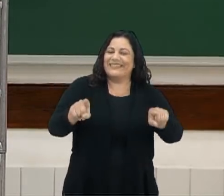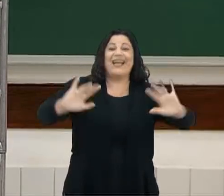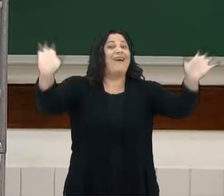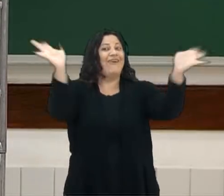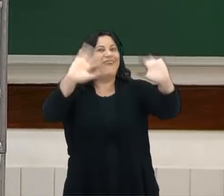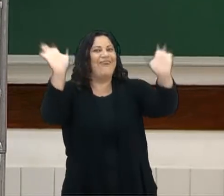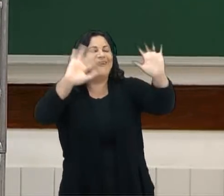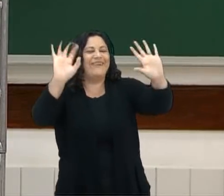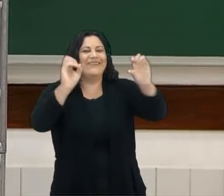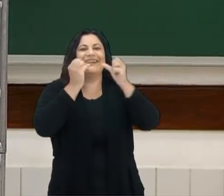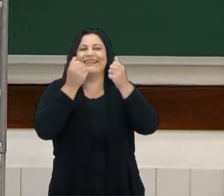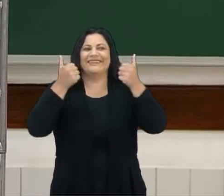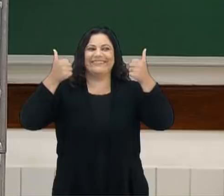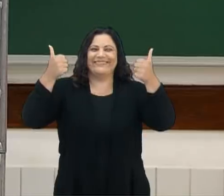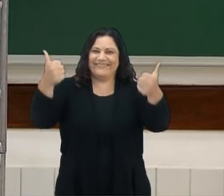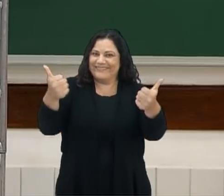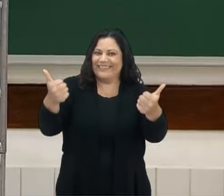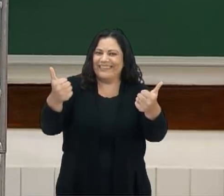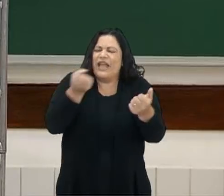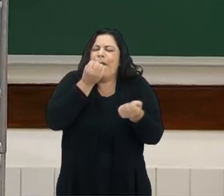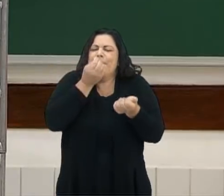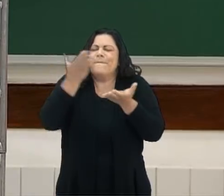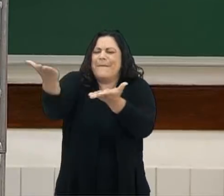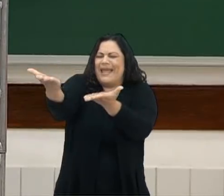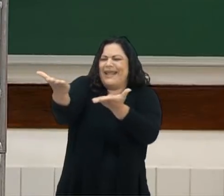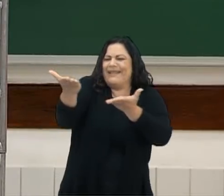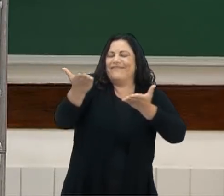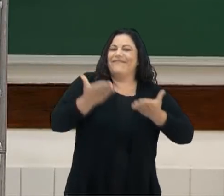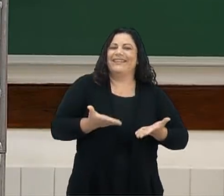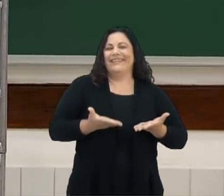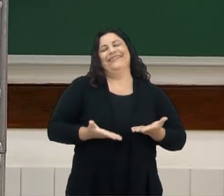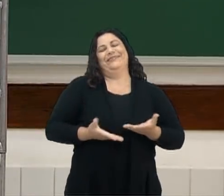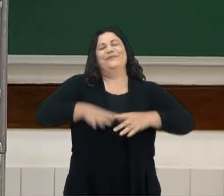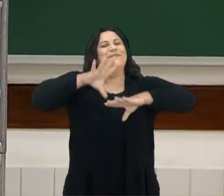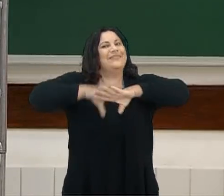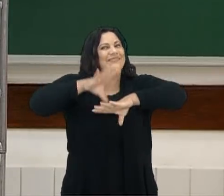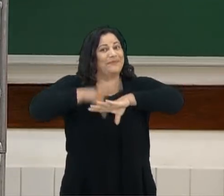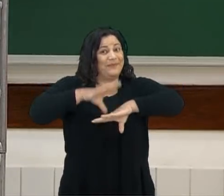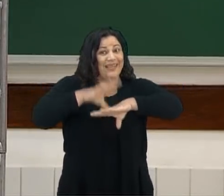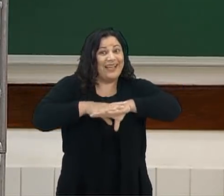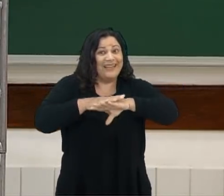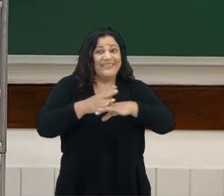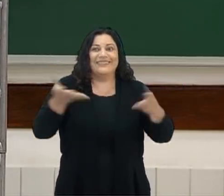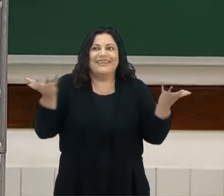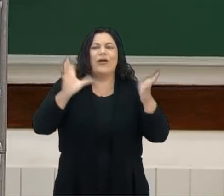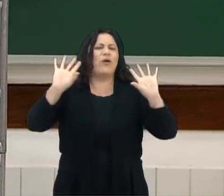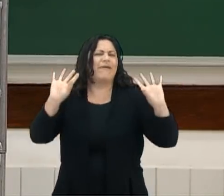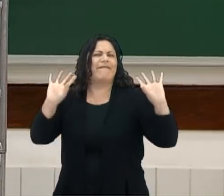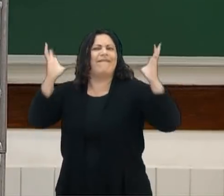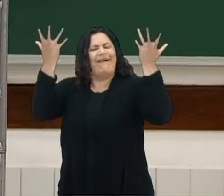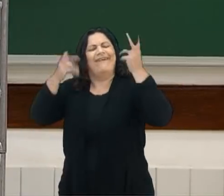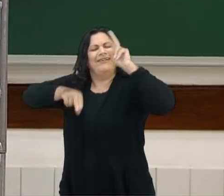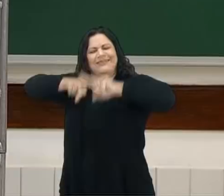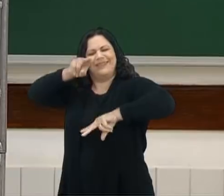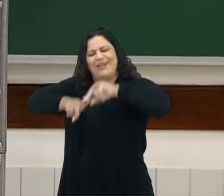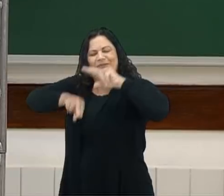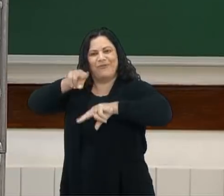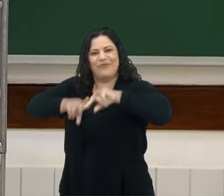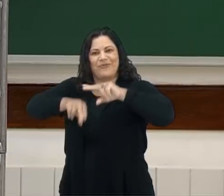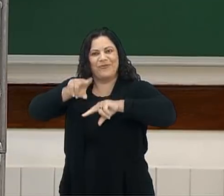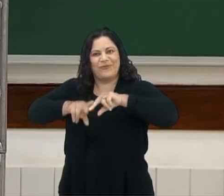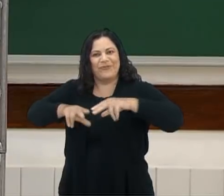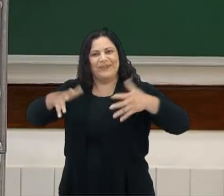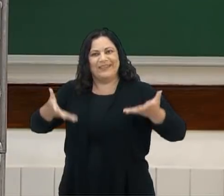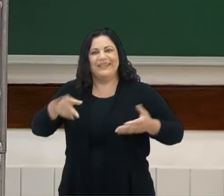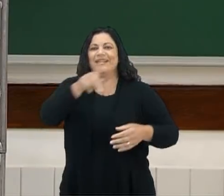Olá, pessoal! Bem-vindos a mais uma aula de matemática. Estamos em clima junino. Bem-vindos à aula de matemática. Eu